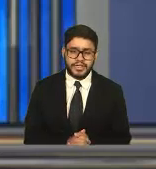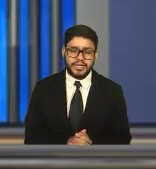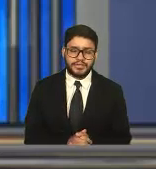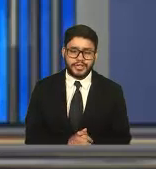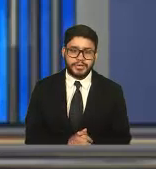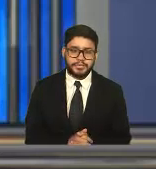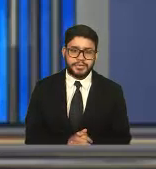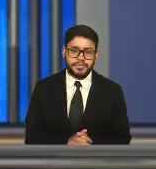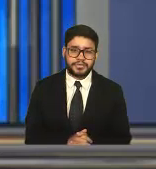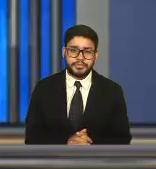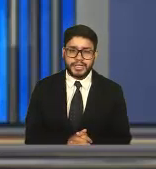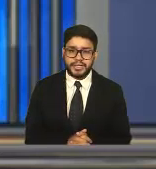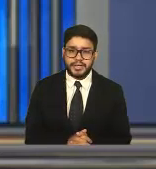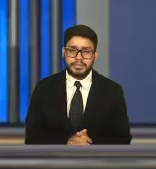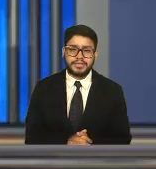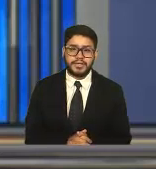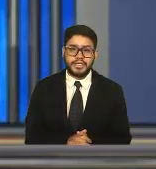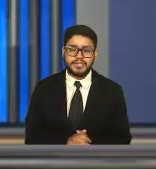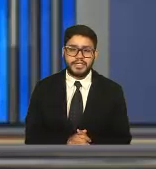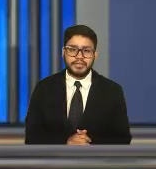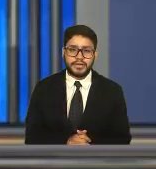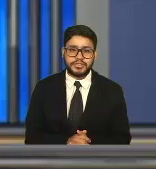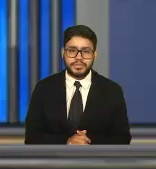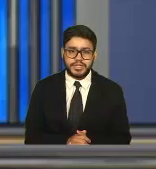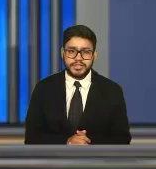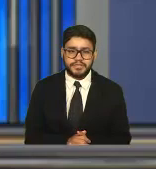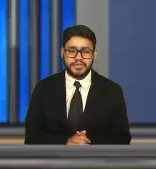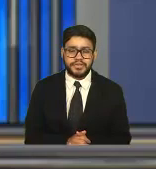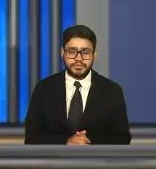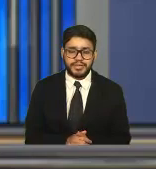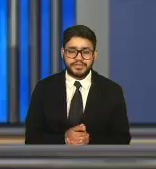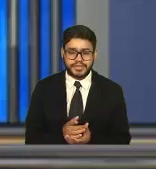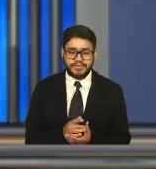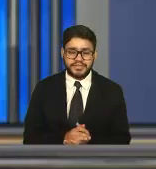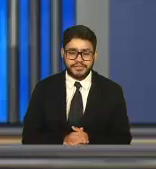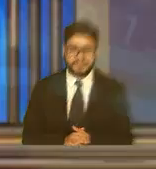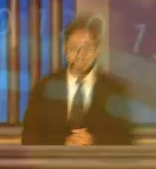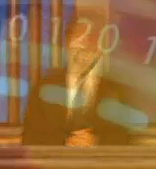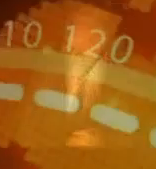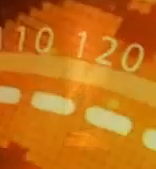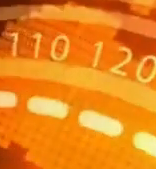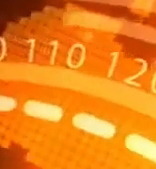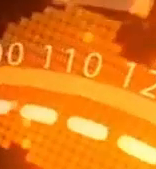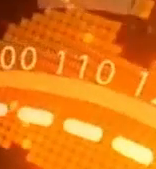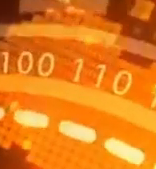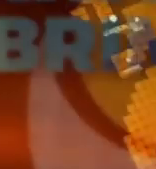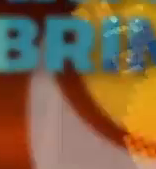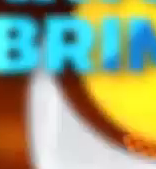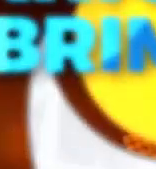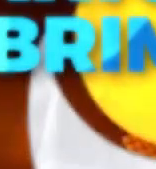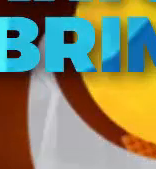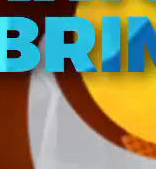móveis eu sou Gabriel Pinho Portal bem Brasil Rede internacional de mídias Levanta a informação até você é